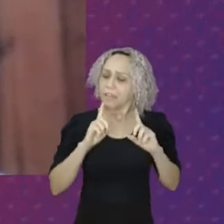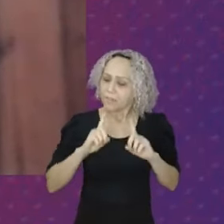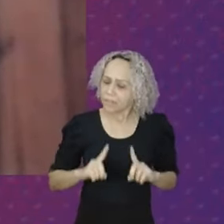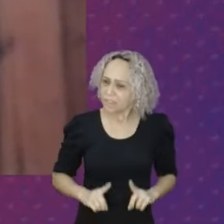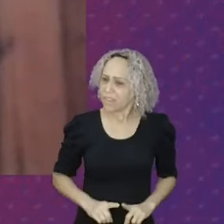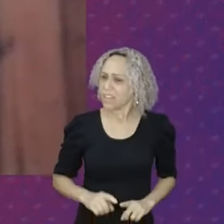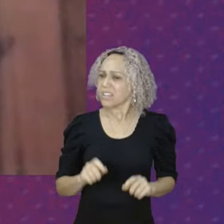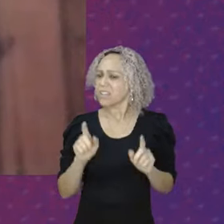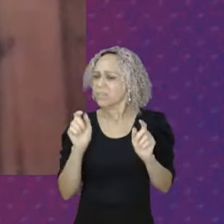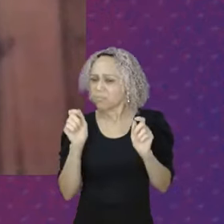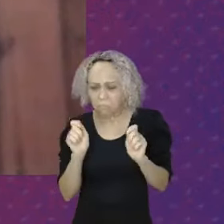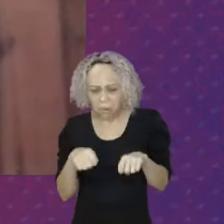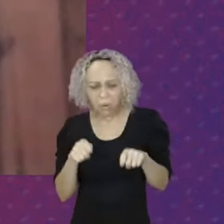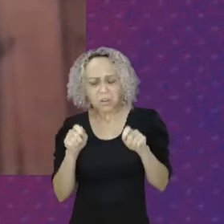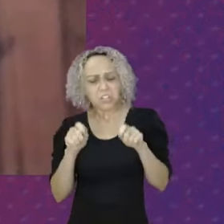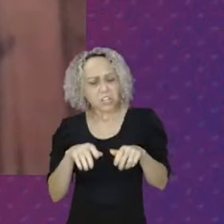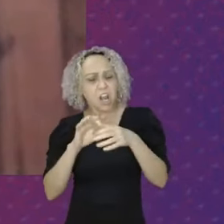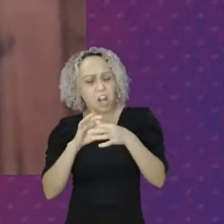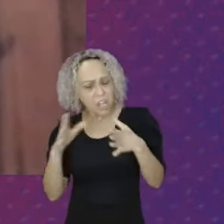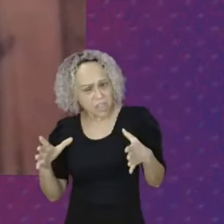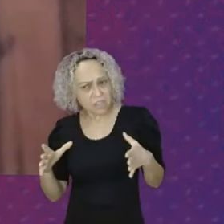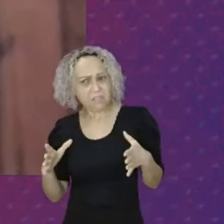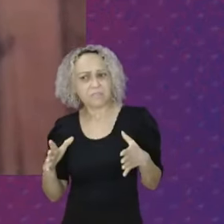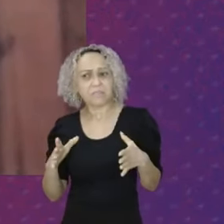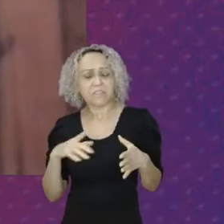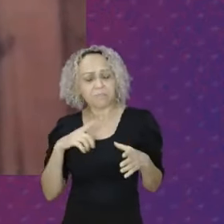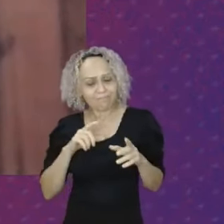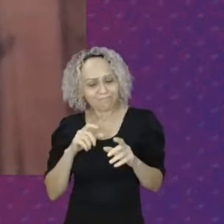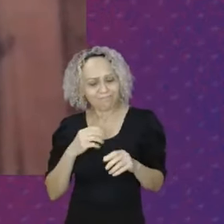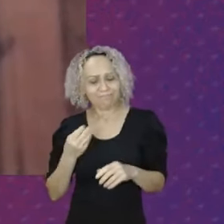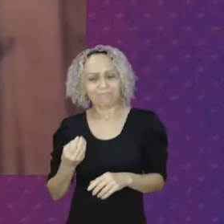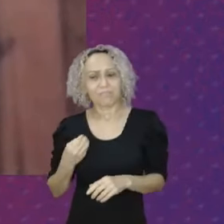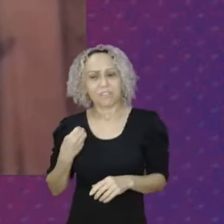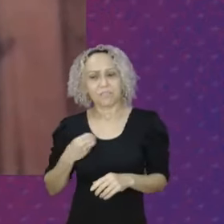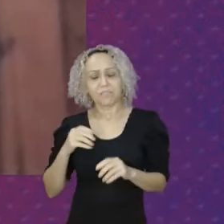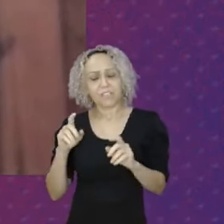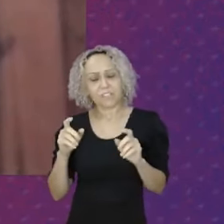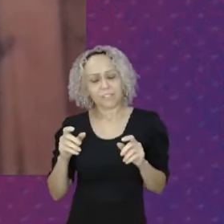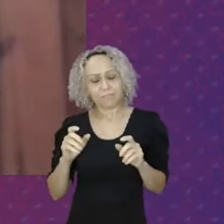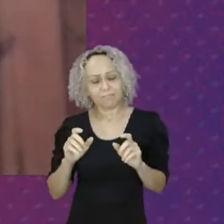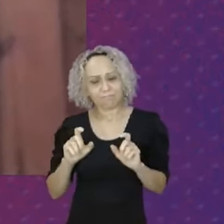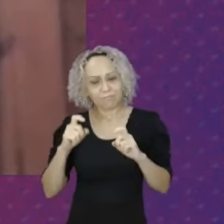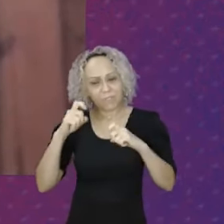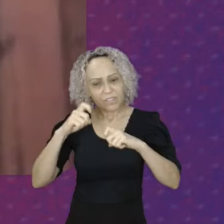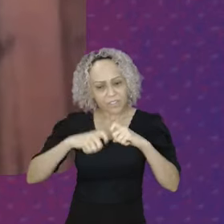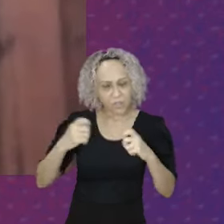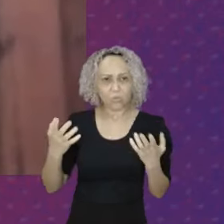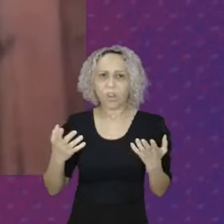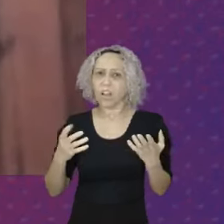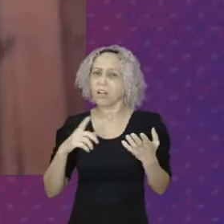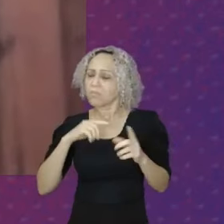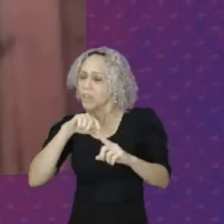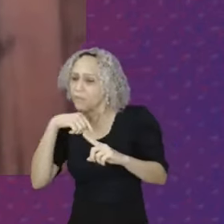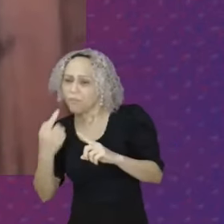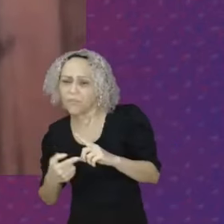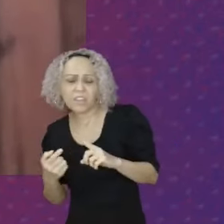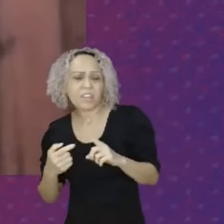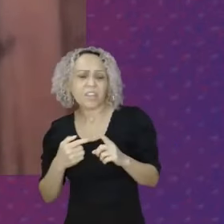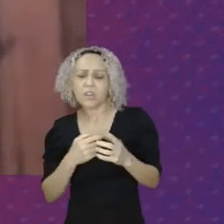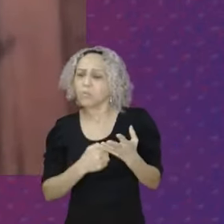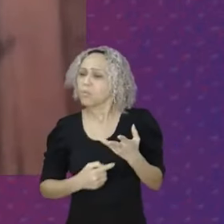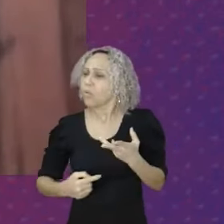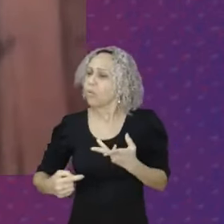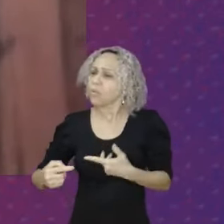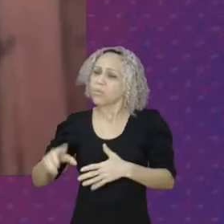e a adoção eu acho que por aí a gente eh conseguiu dar um painel geral e aí se vocês tiverem